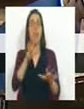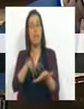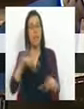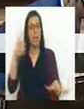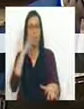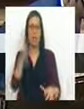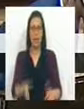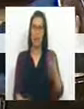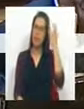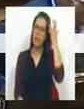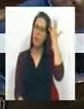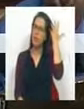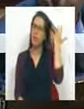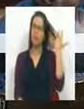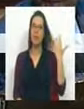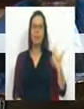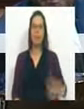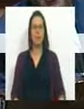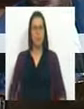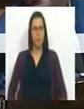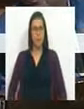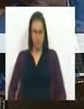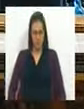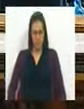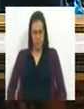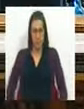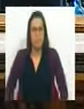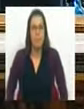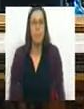Parlamento? Disse. Obrigado, Sra. Deputada.